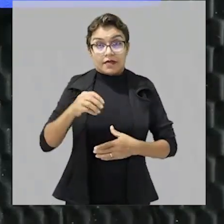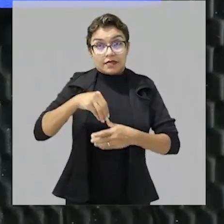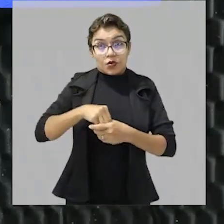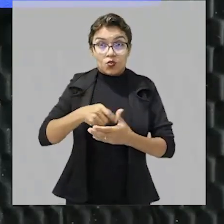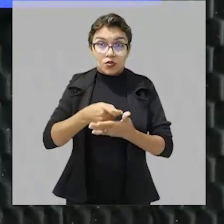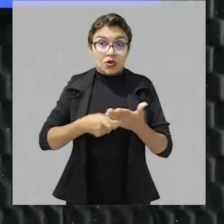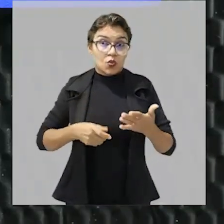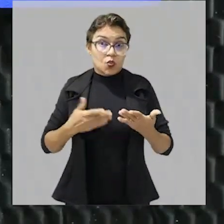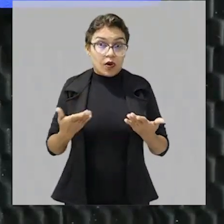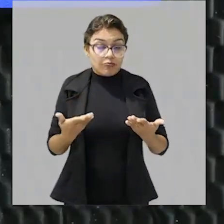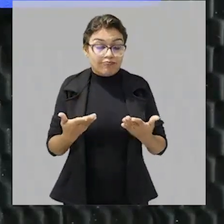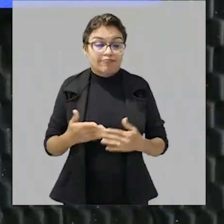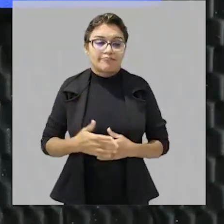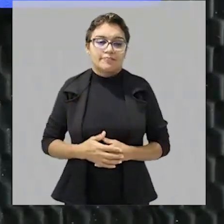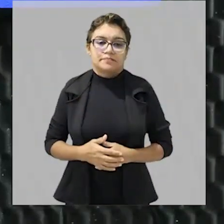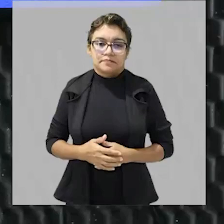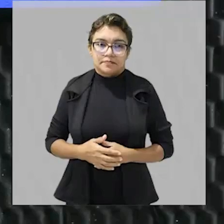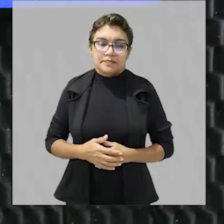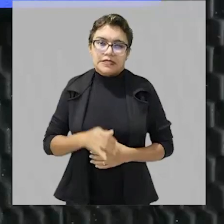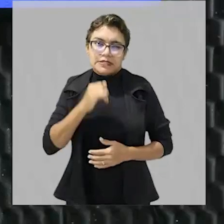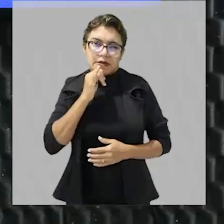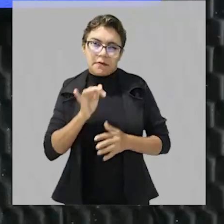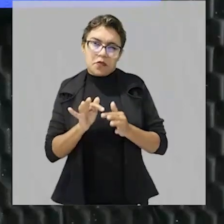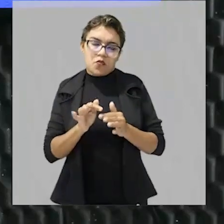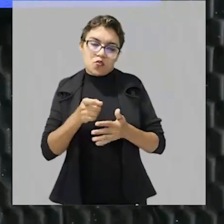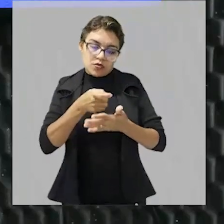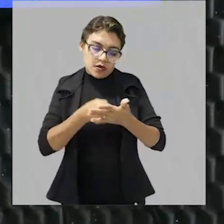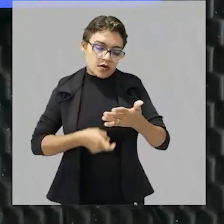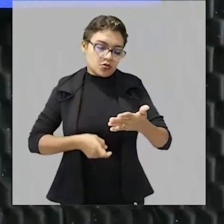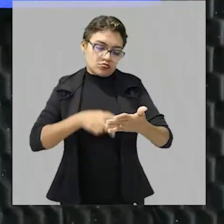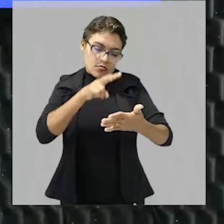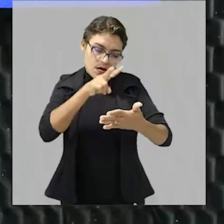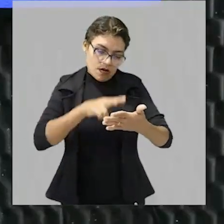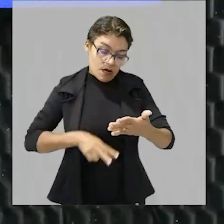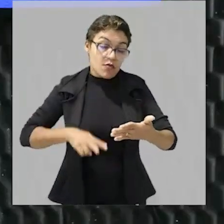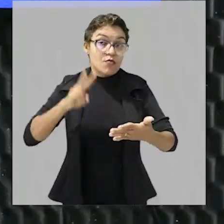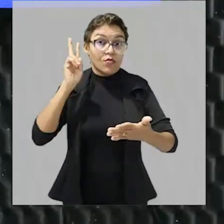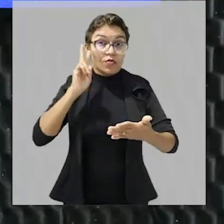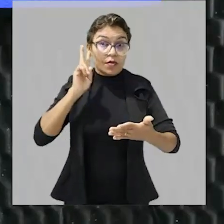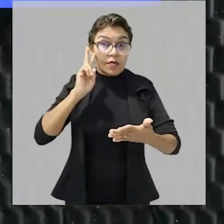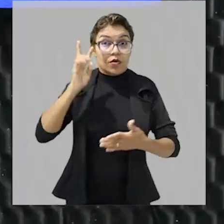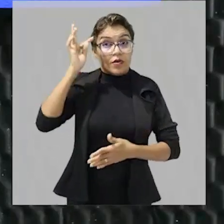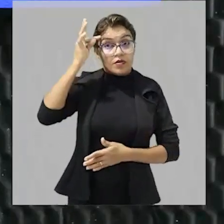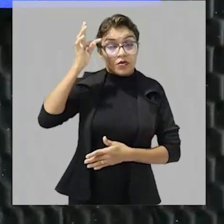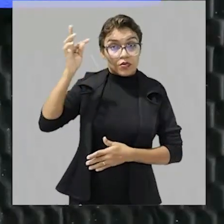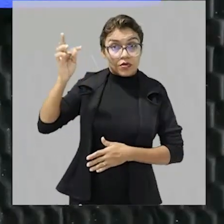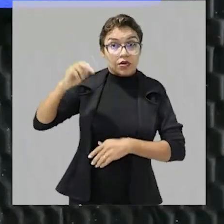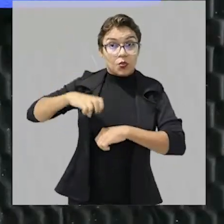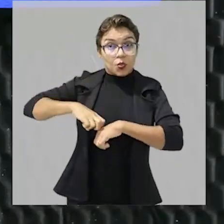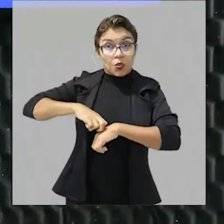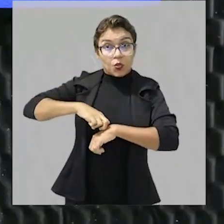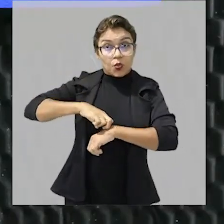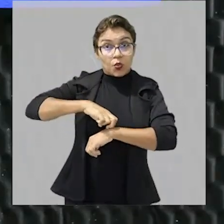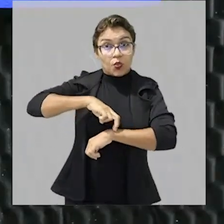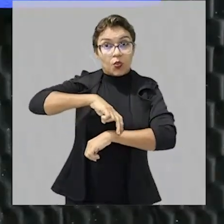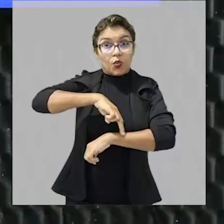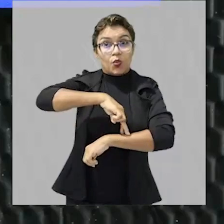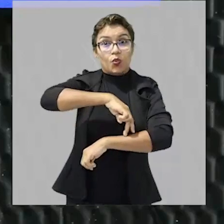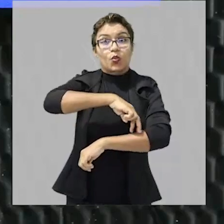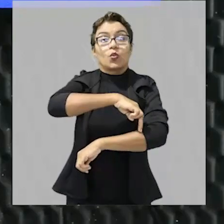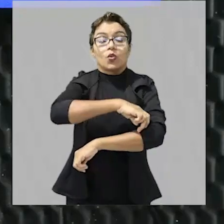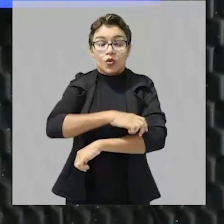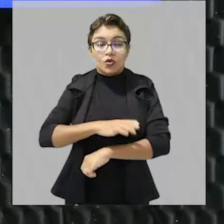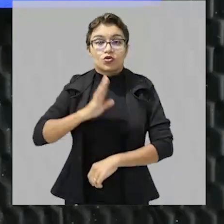Então, não é uma questão difícil, mas é um texto assim que te leva para uma outra dimensão. Mas o